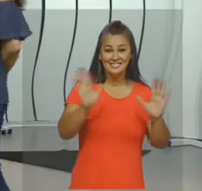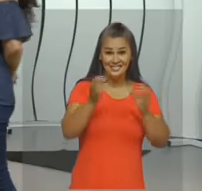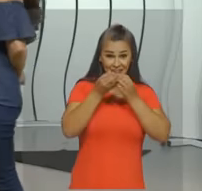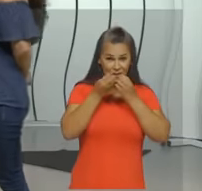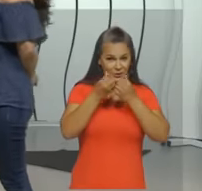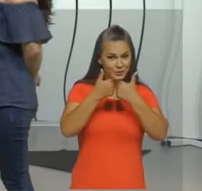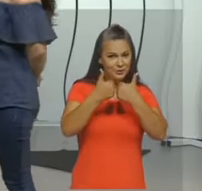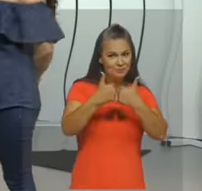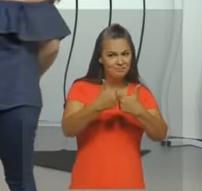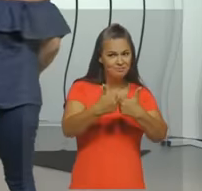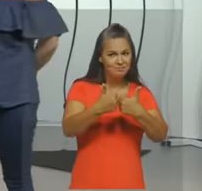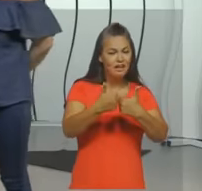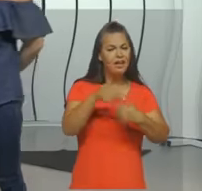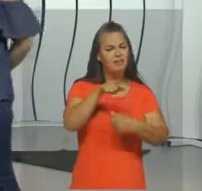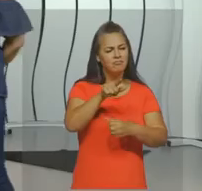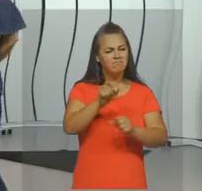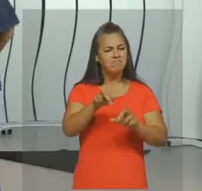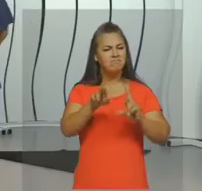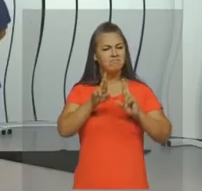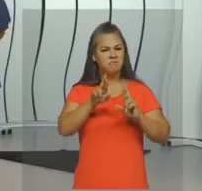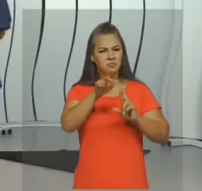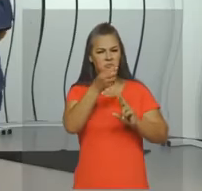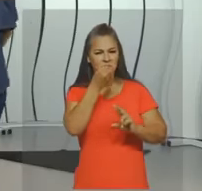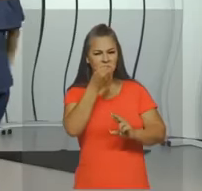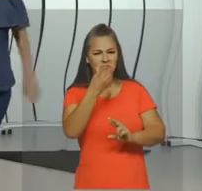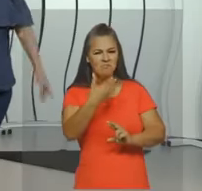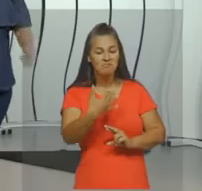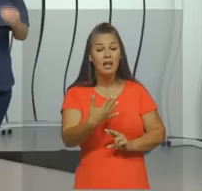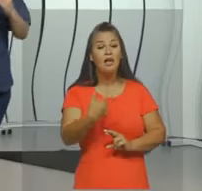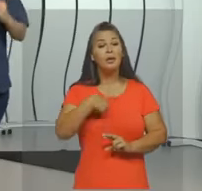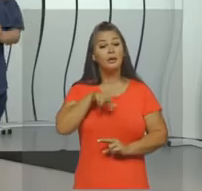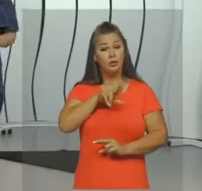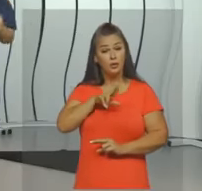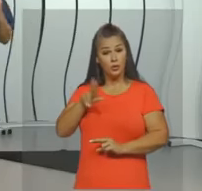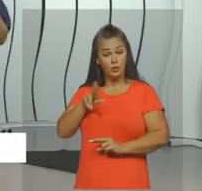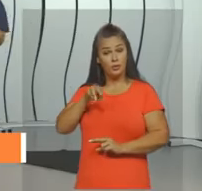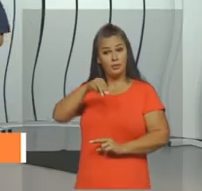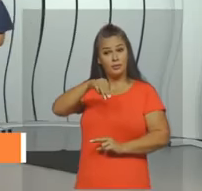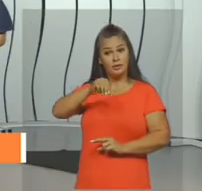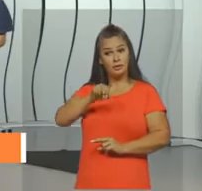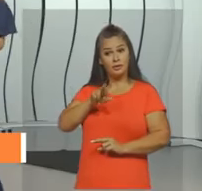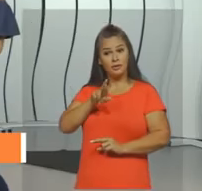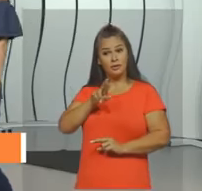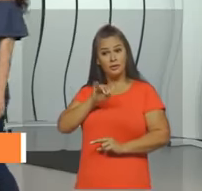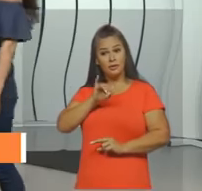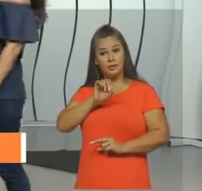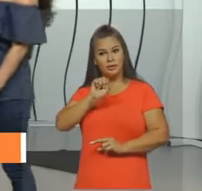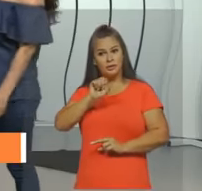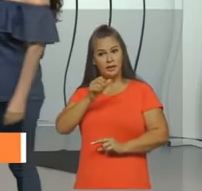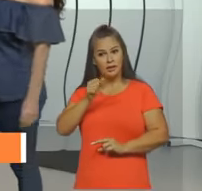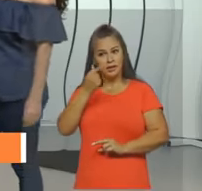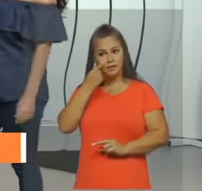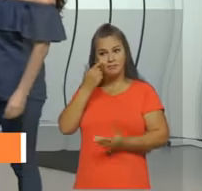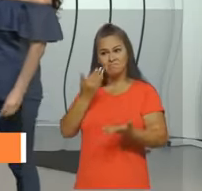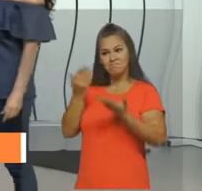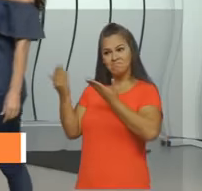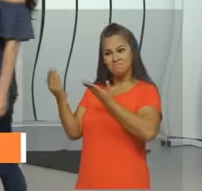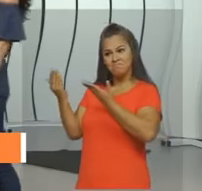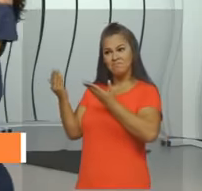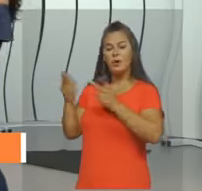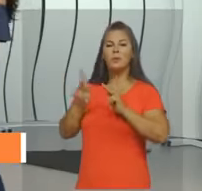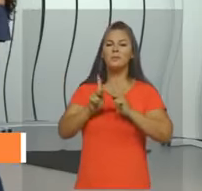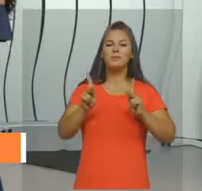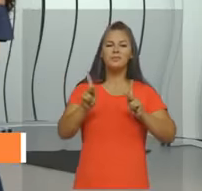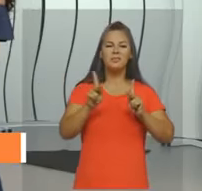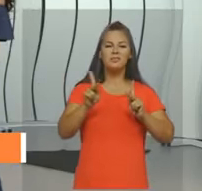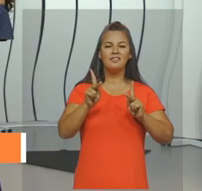tudo bem? Espero que todos vocês estejam bem. O meu nome é Marisa Araújo, sou professora de Ciências e